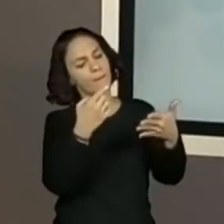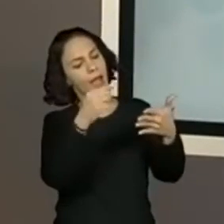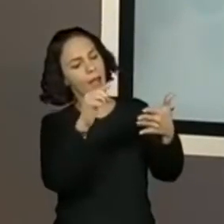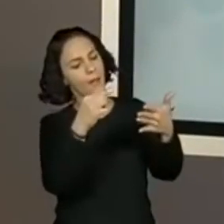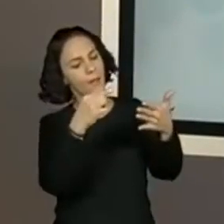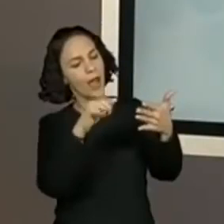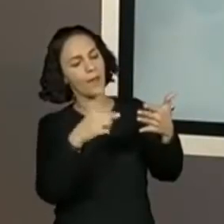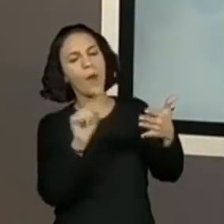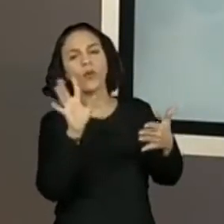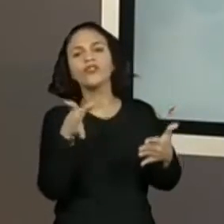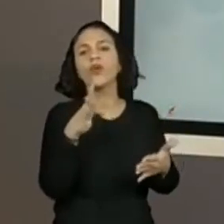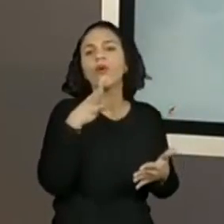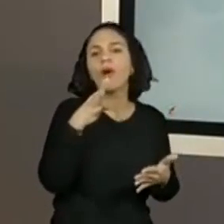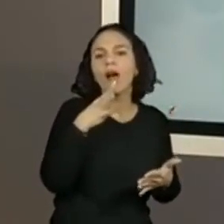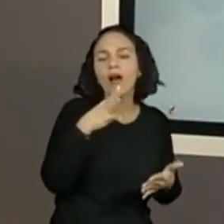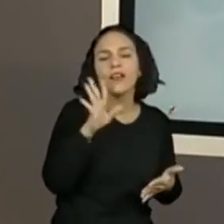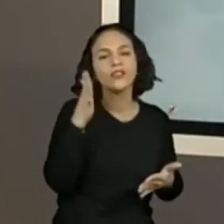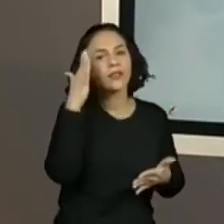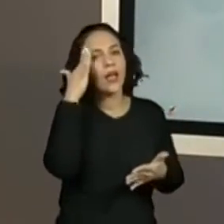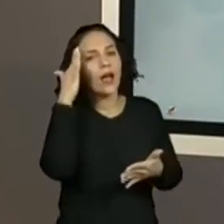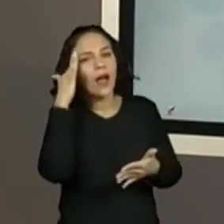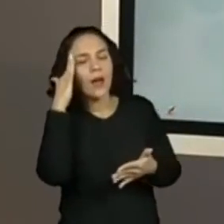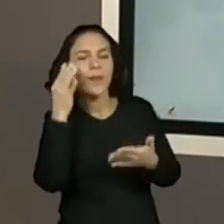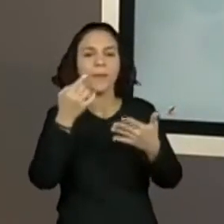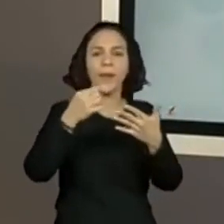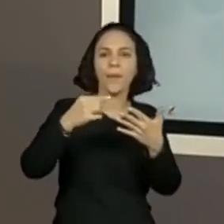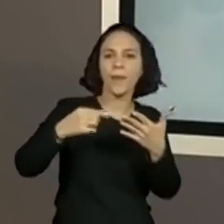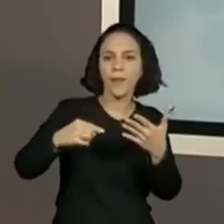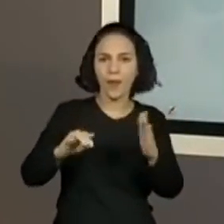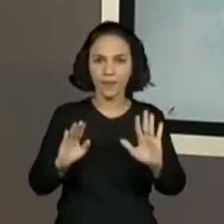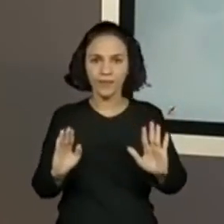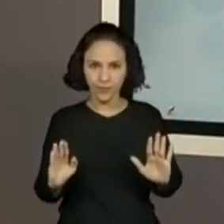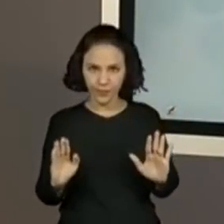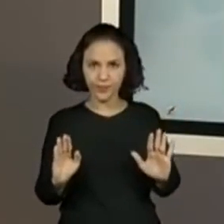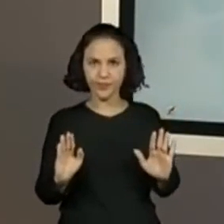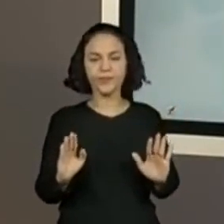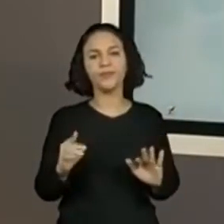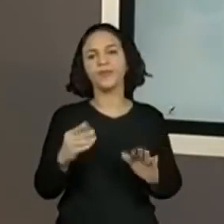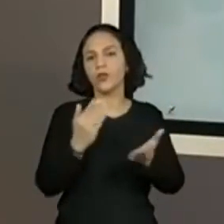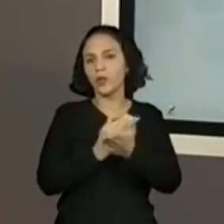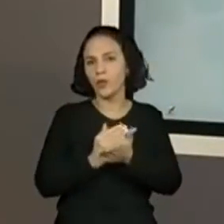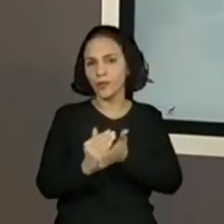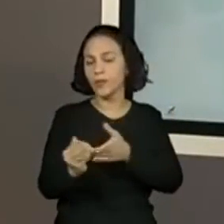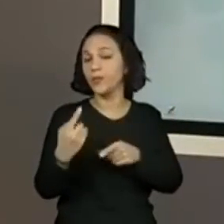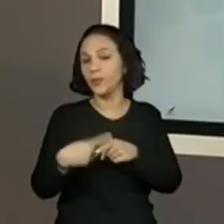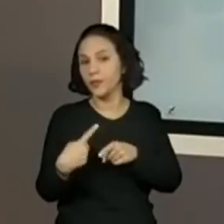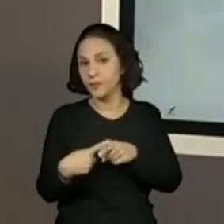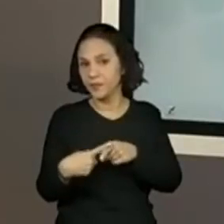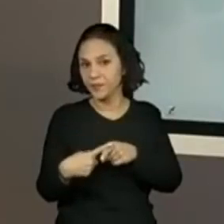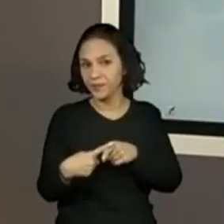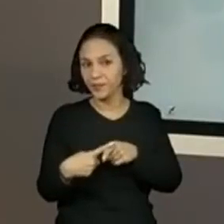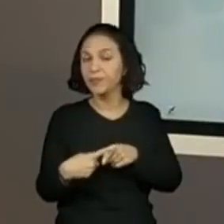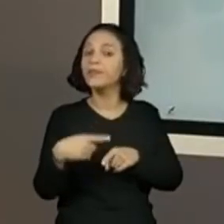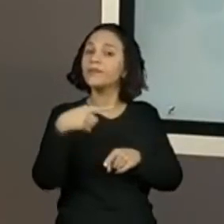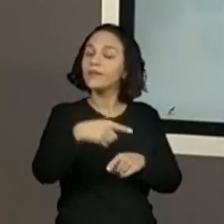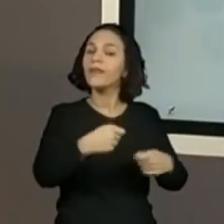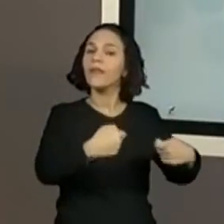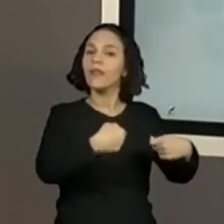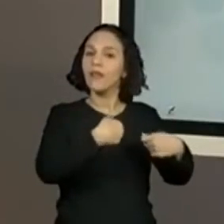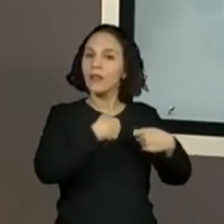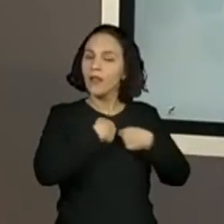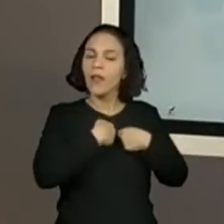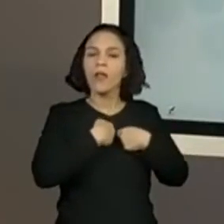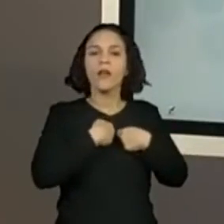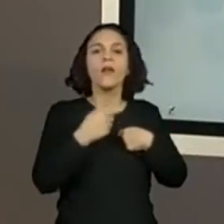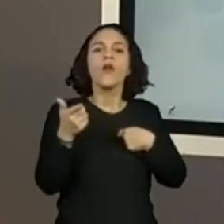dos conhecimentos, dos acontecimentos que a gente conheceu ali na primeira parte. Por quê? Eles vão dar condições da